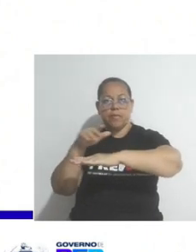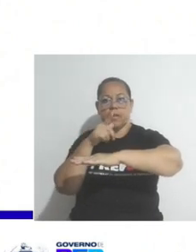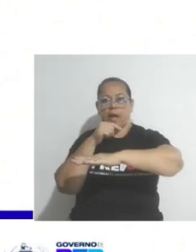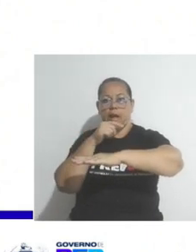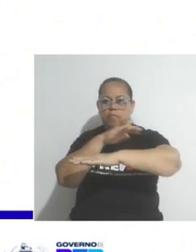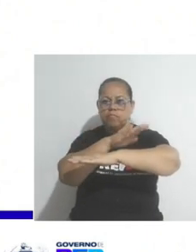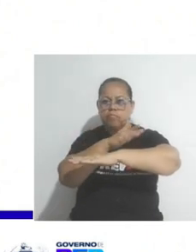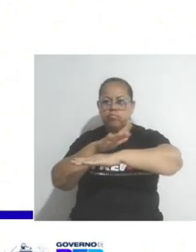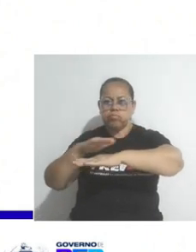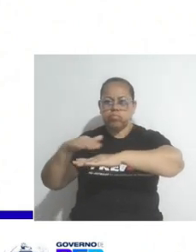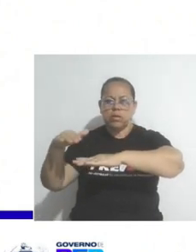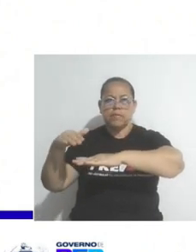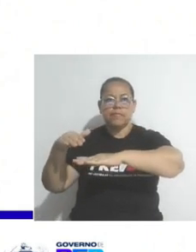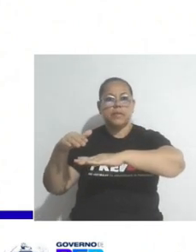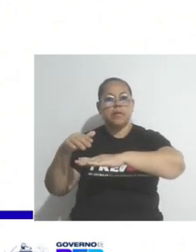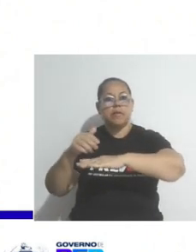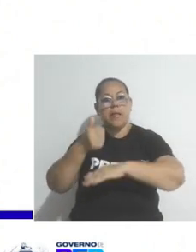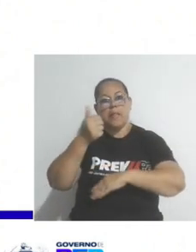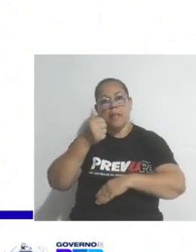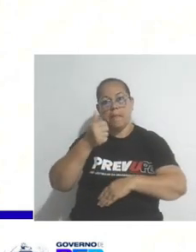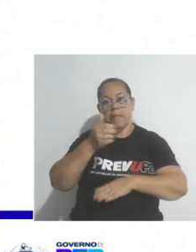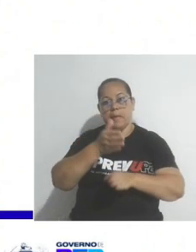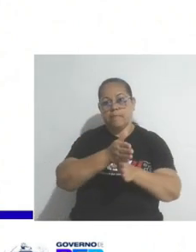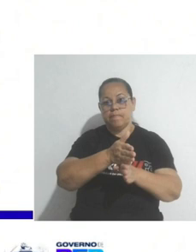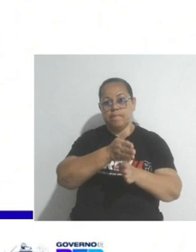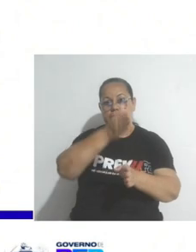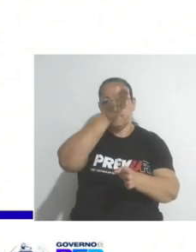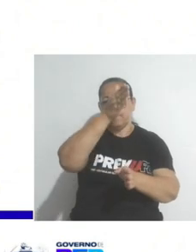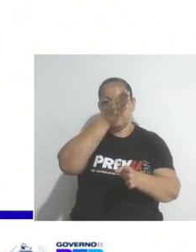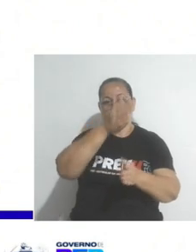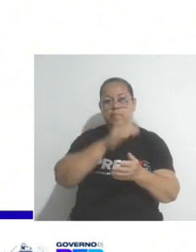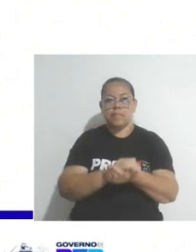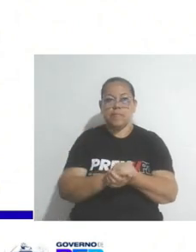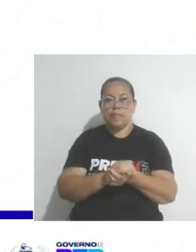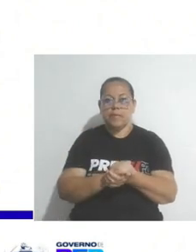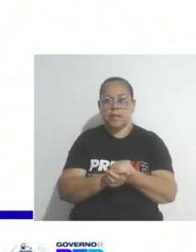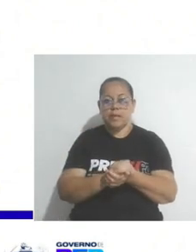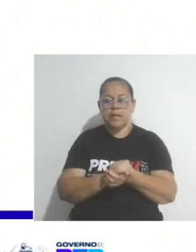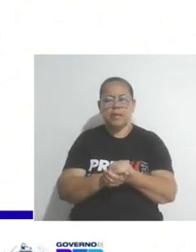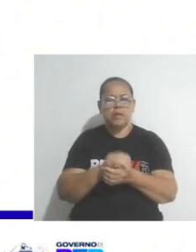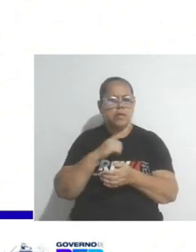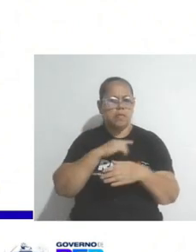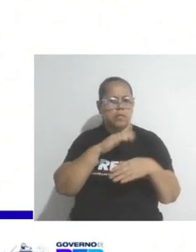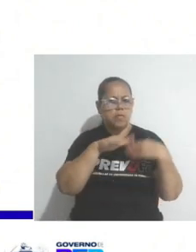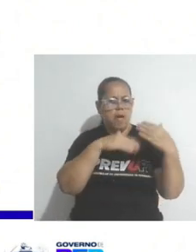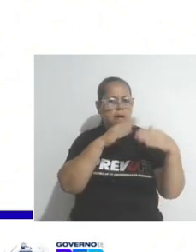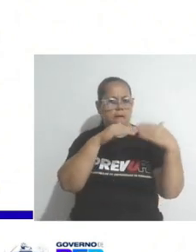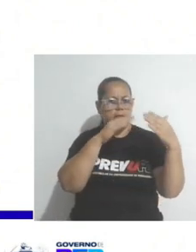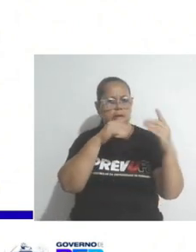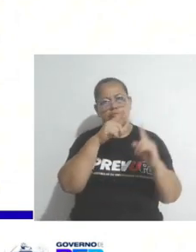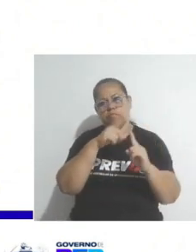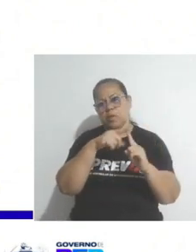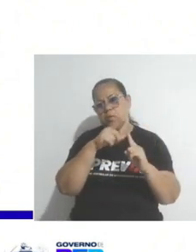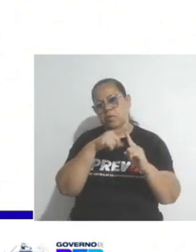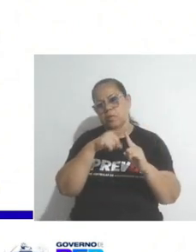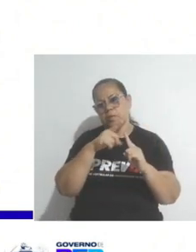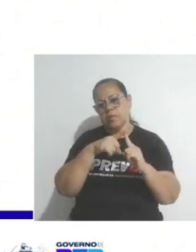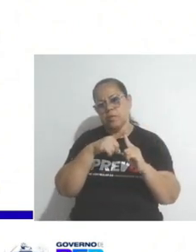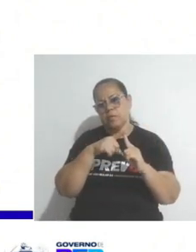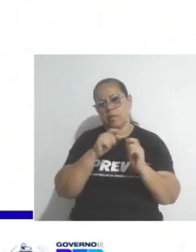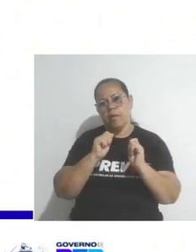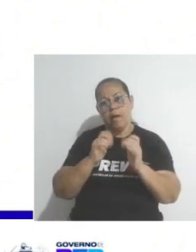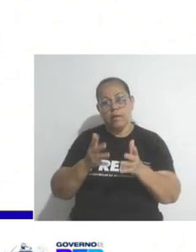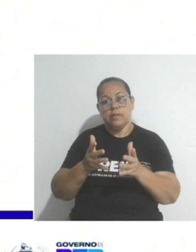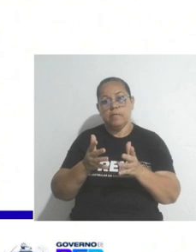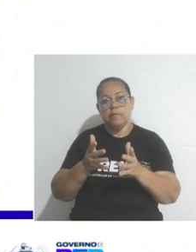sequência vertical em que a gente tem aqui a evolução por um tipo específico de ação a